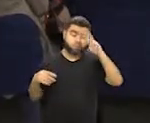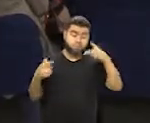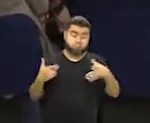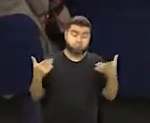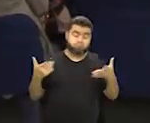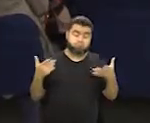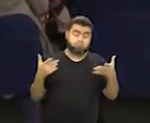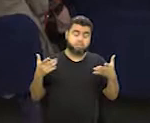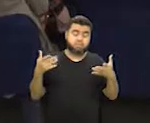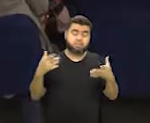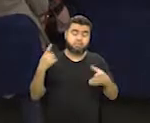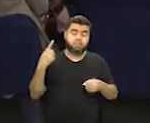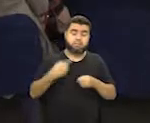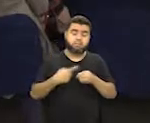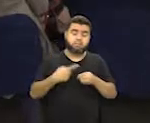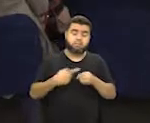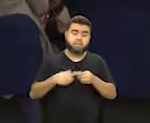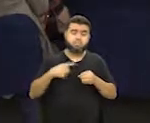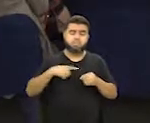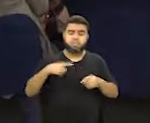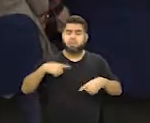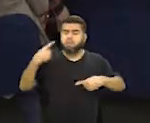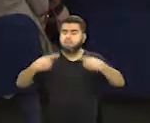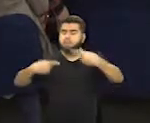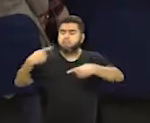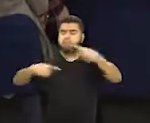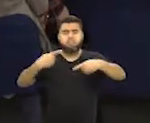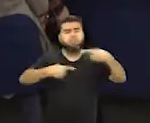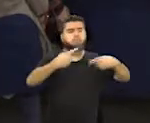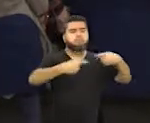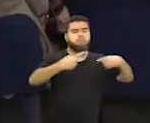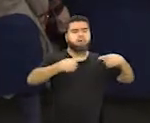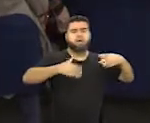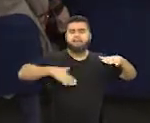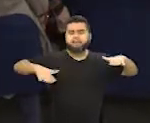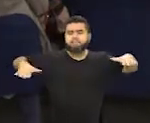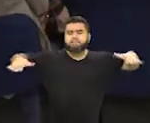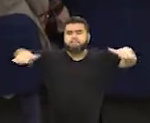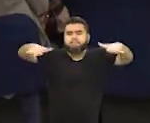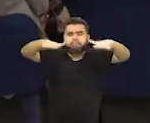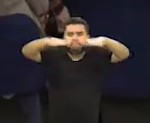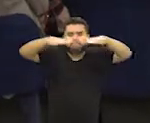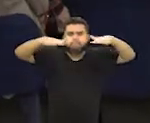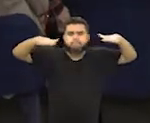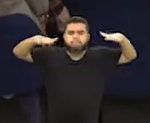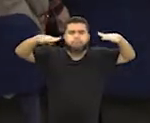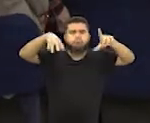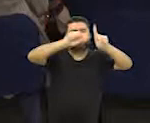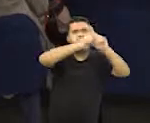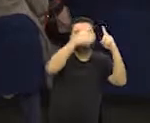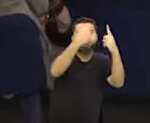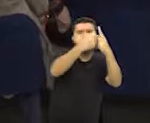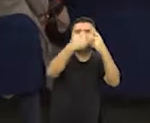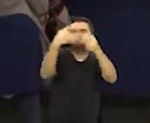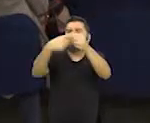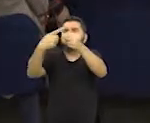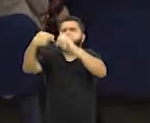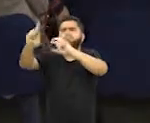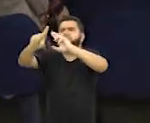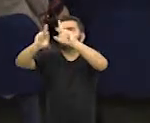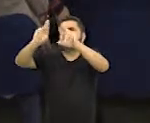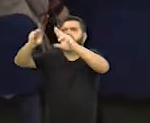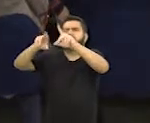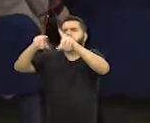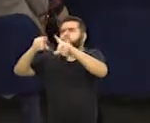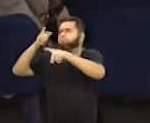discutir, né, em pé de igualdade com outros municípios, com outros segmentos, e que a gente possa construir,